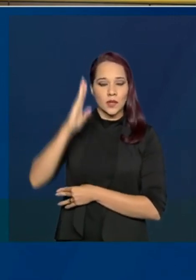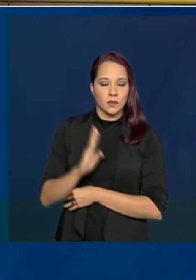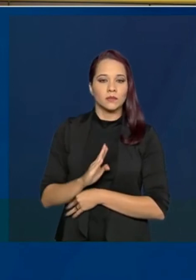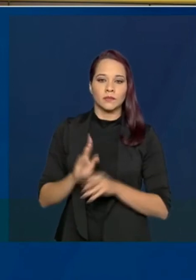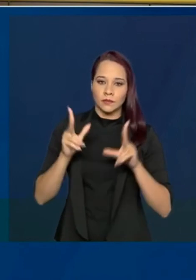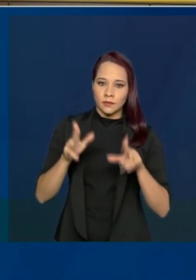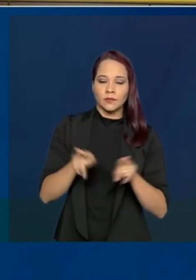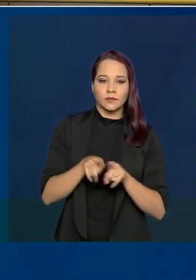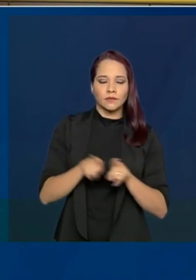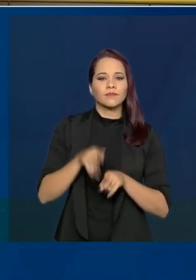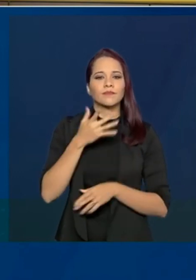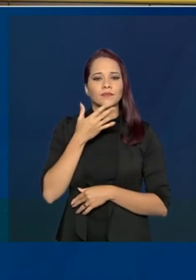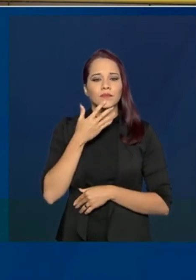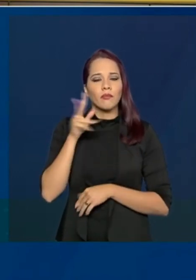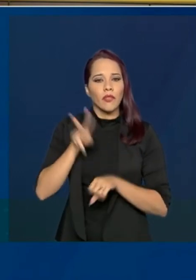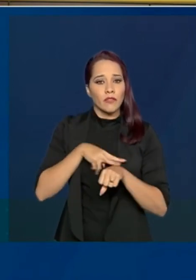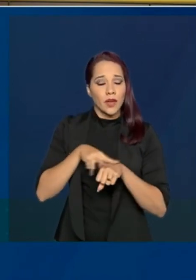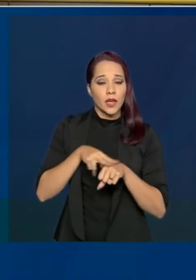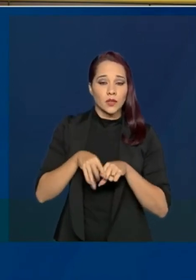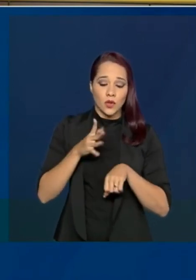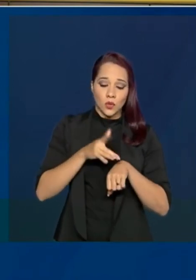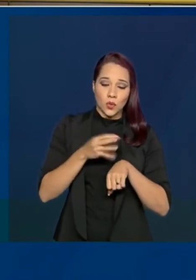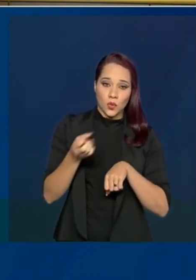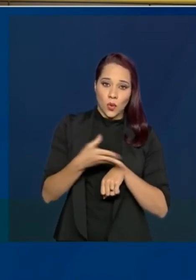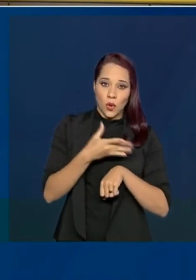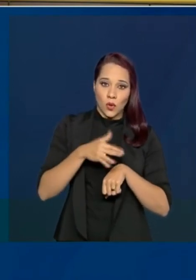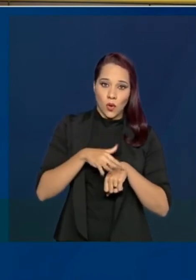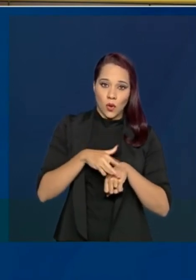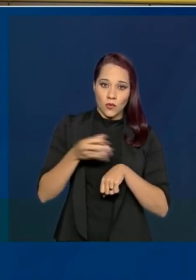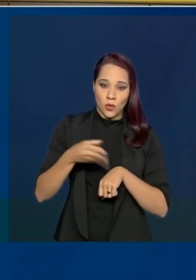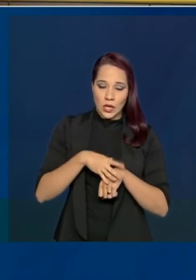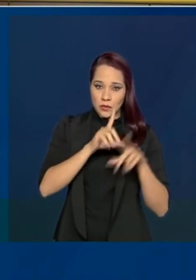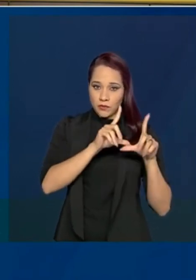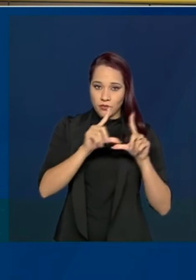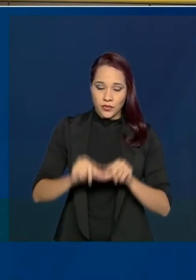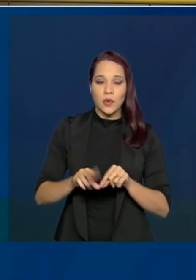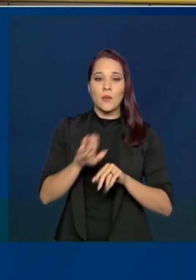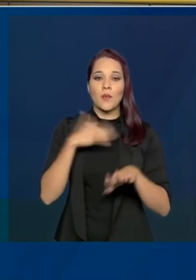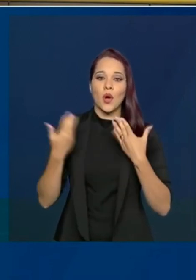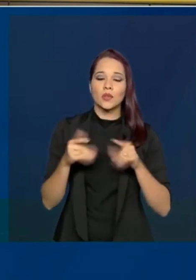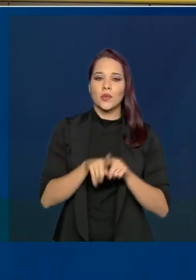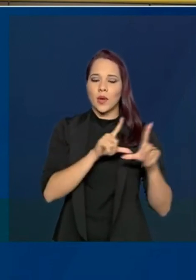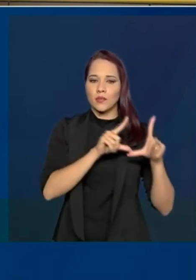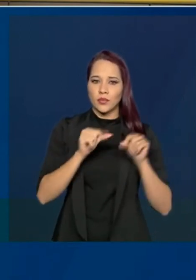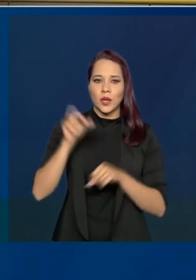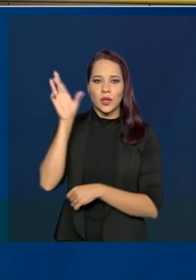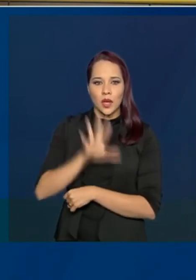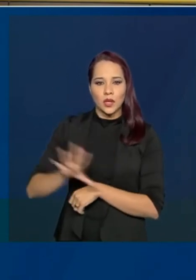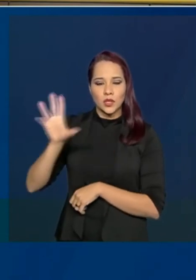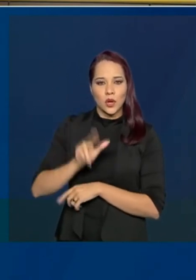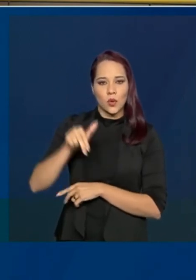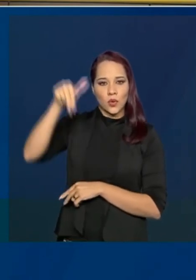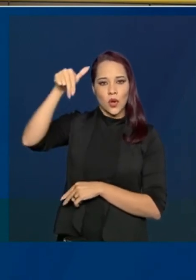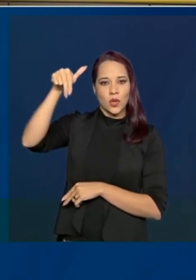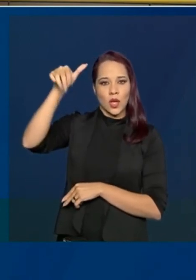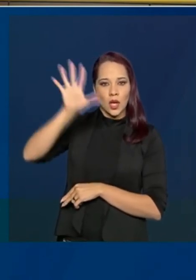mesma forma, em verde, tanto casos como óbitos vem reduzindo em seu número de registros na região